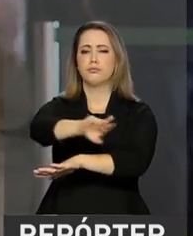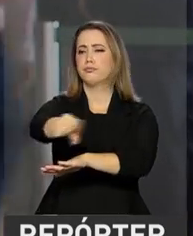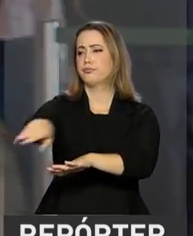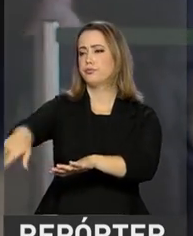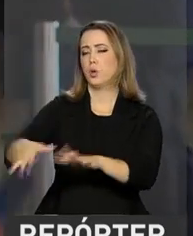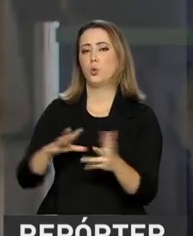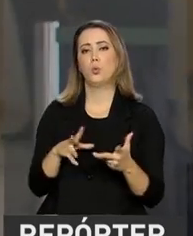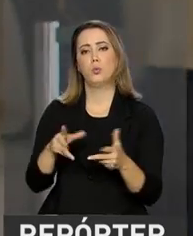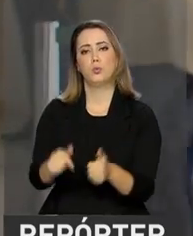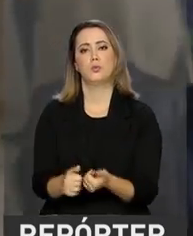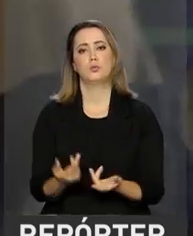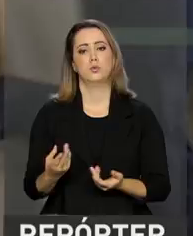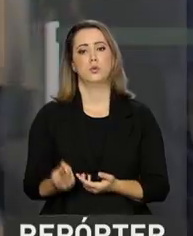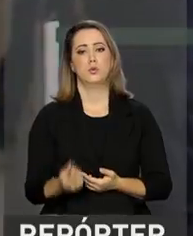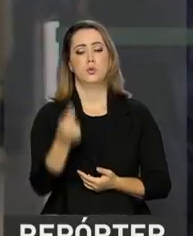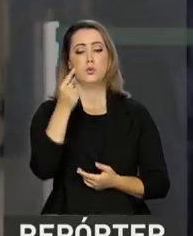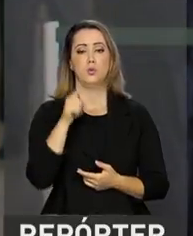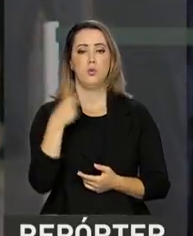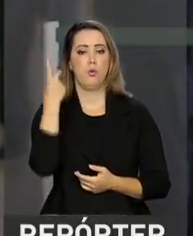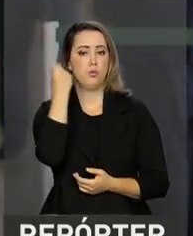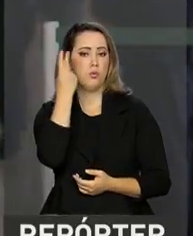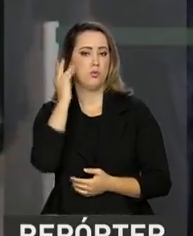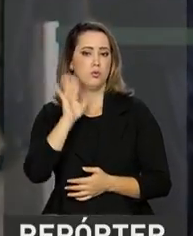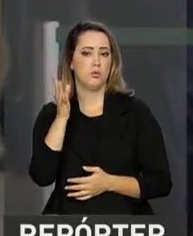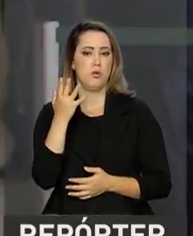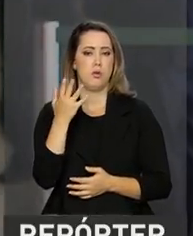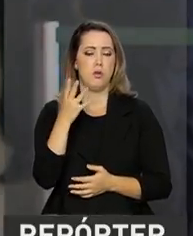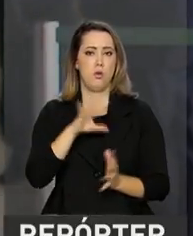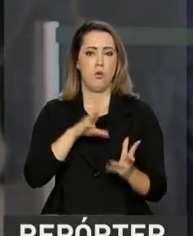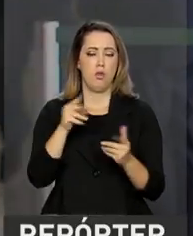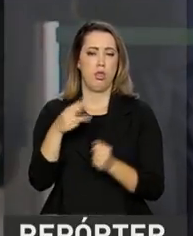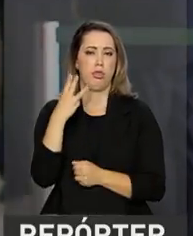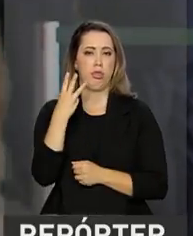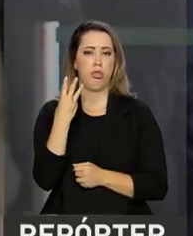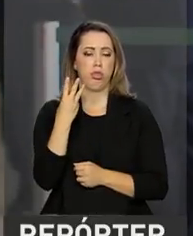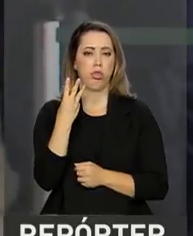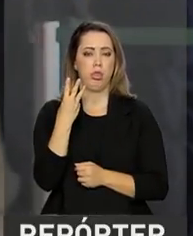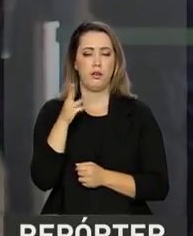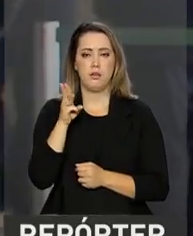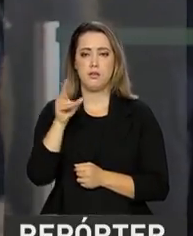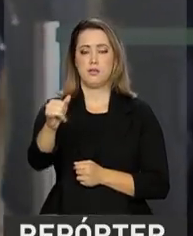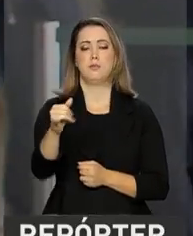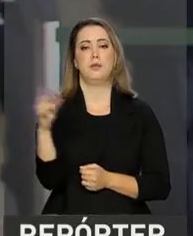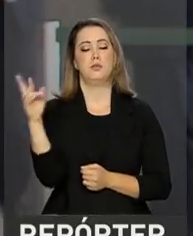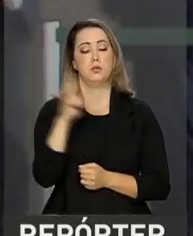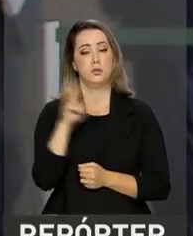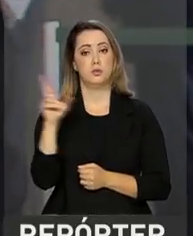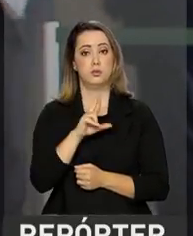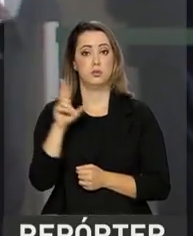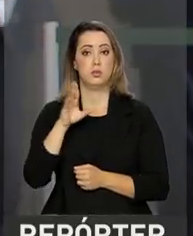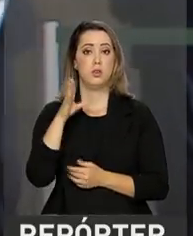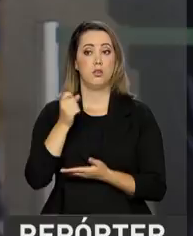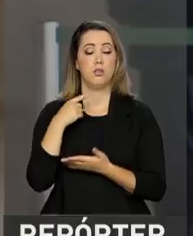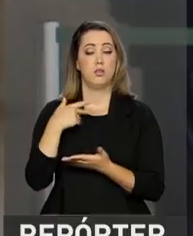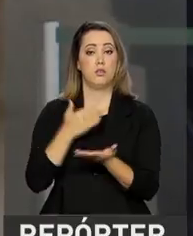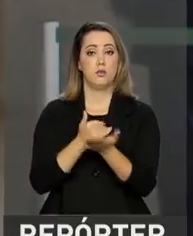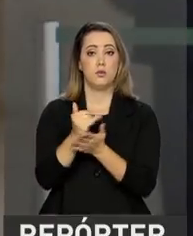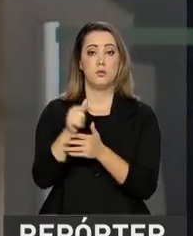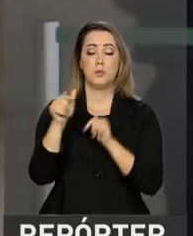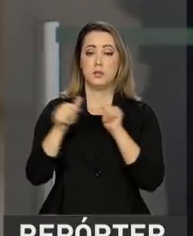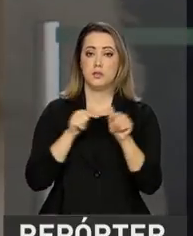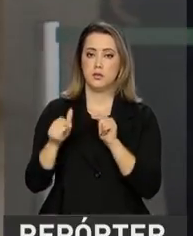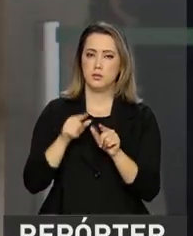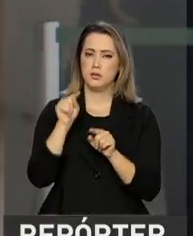foram arrematadas por um para o valor global de cerca de 3 bilhões e 700 milhões de reais e vão ser operados por